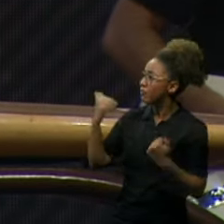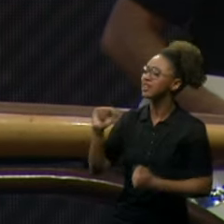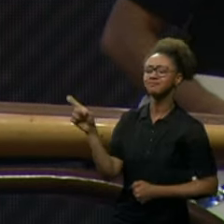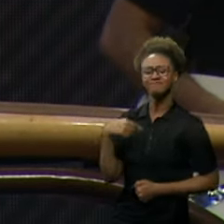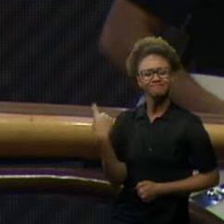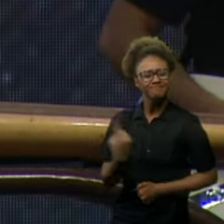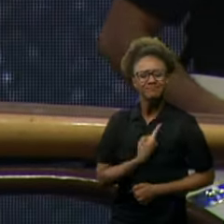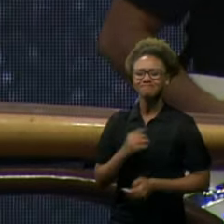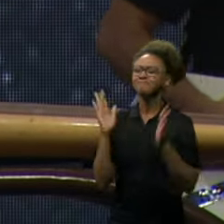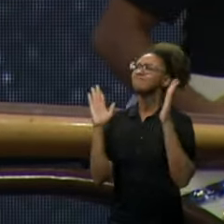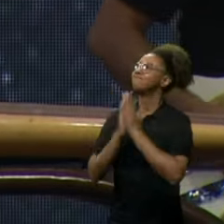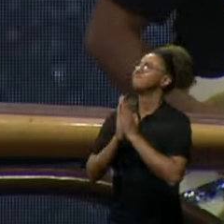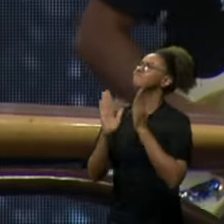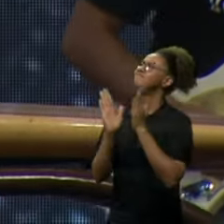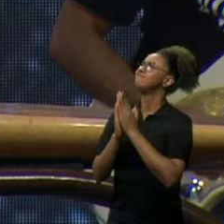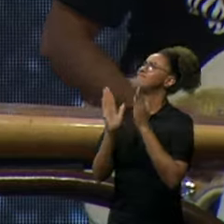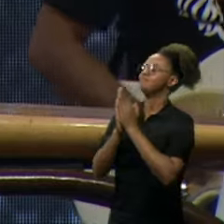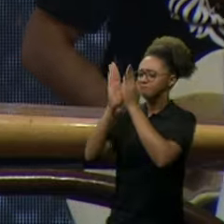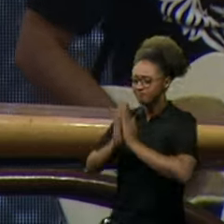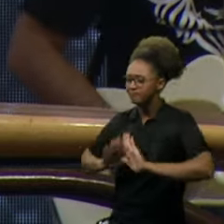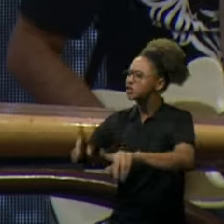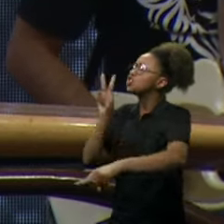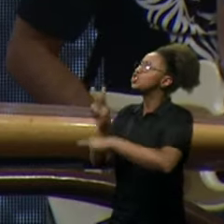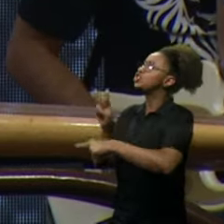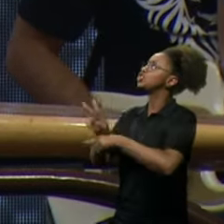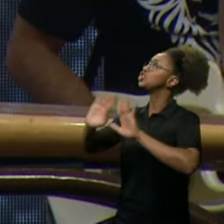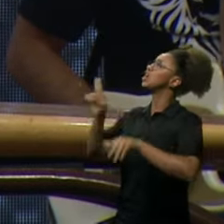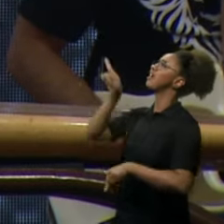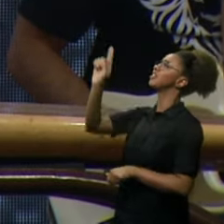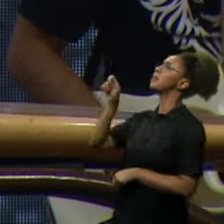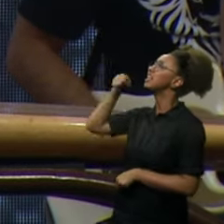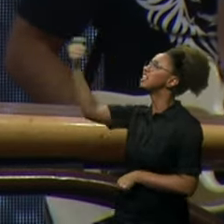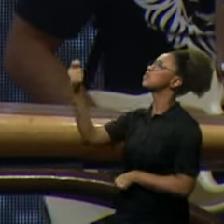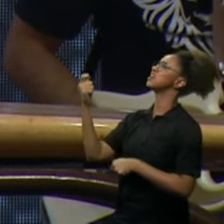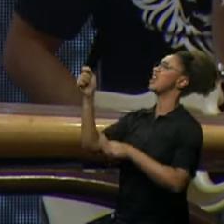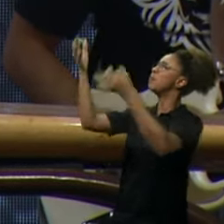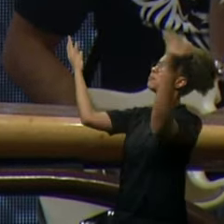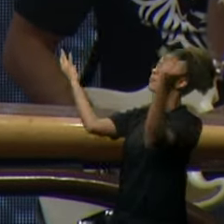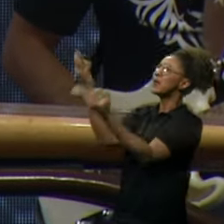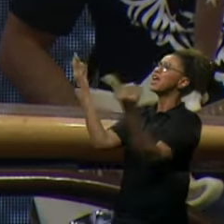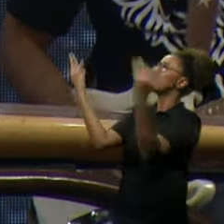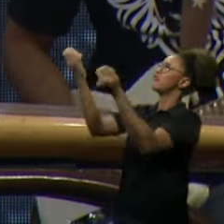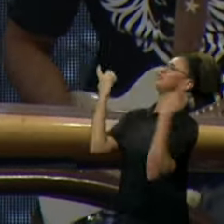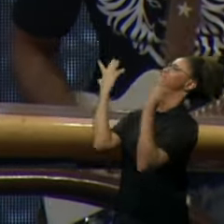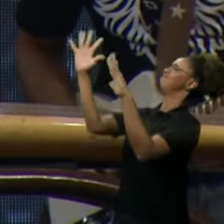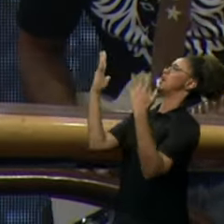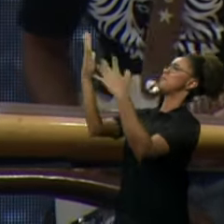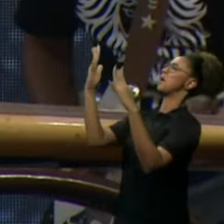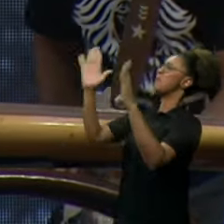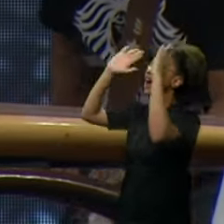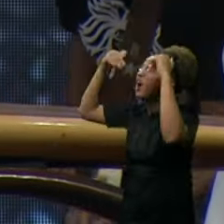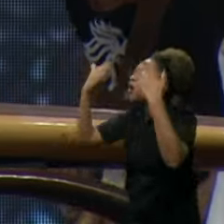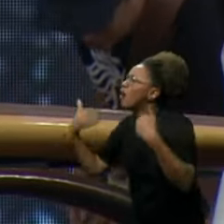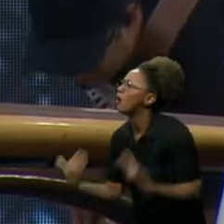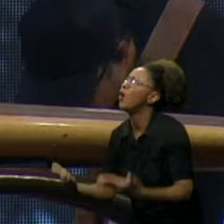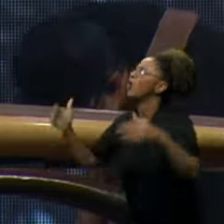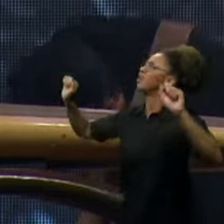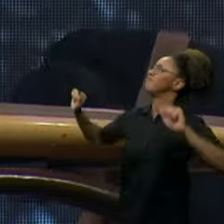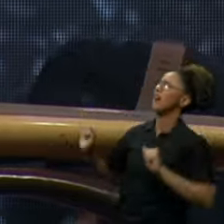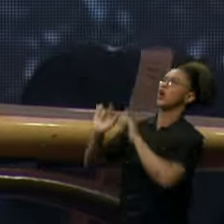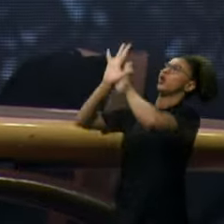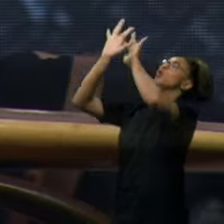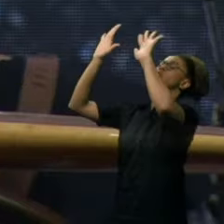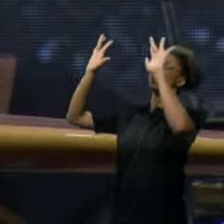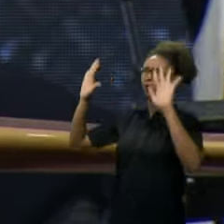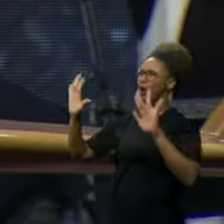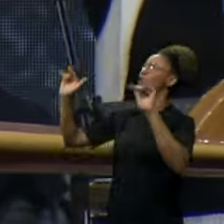noite antecipadamente te adoramos e aplaudimos o teu nome que é santo que é digno de honra e